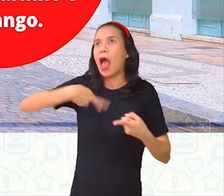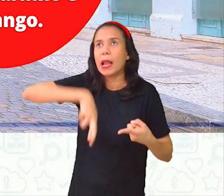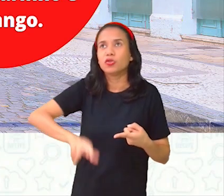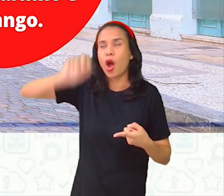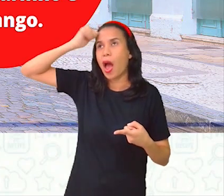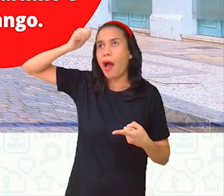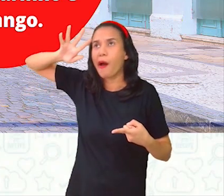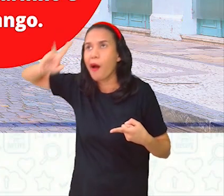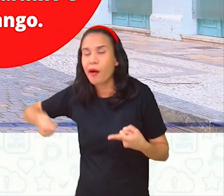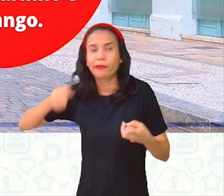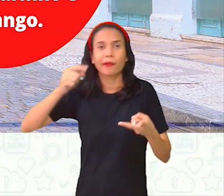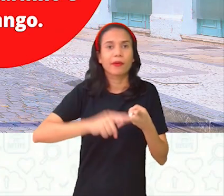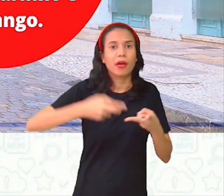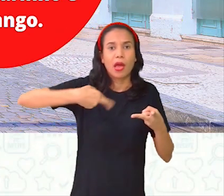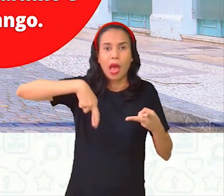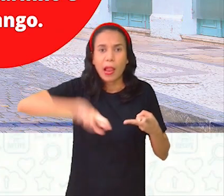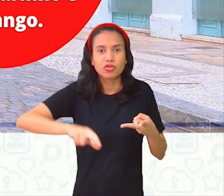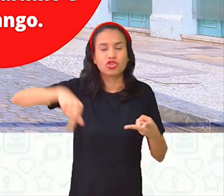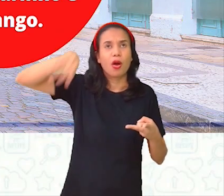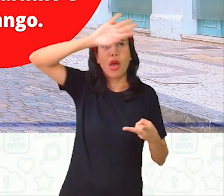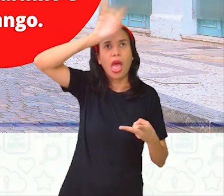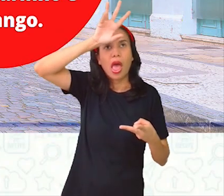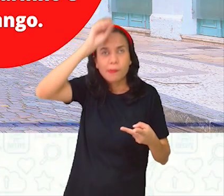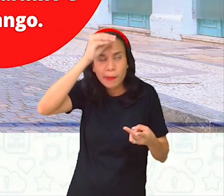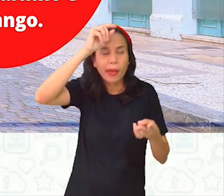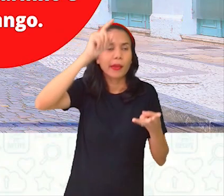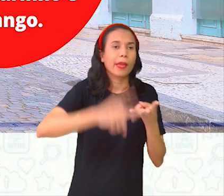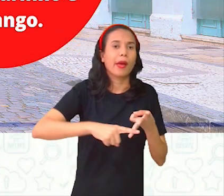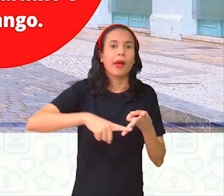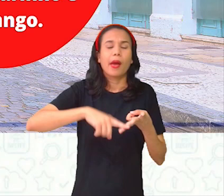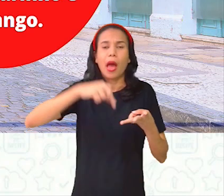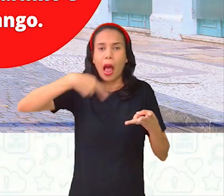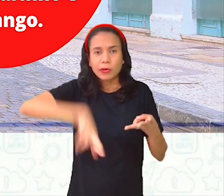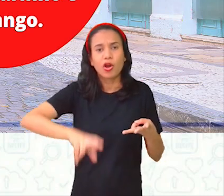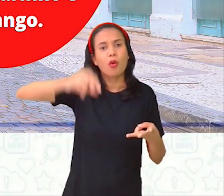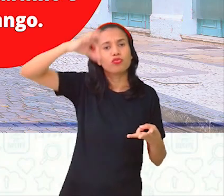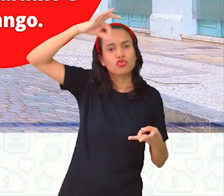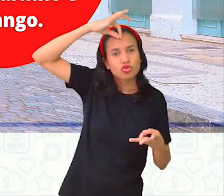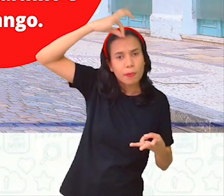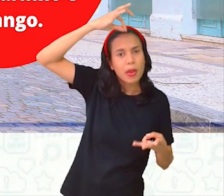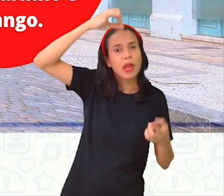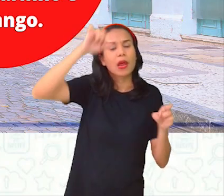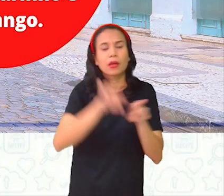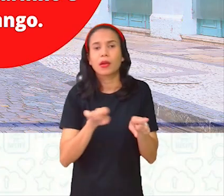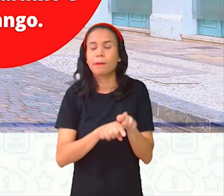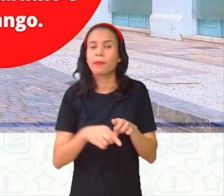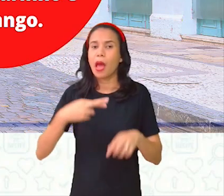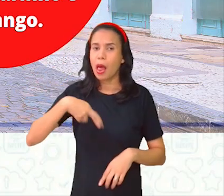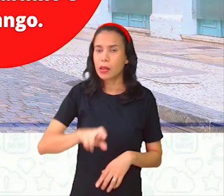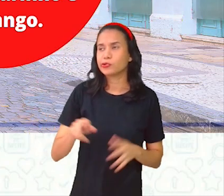africana, as religiões espíritas, as religiões que vêm de outros lugares, como as